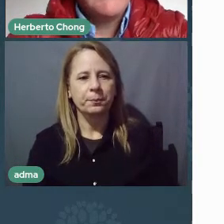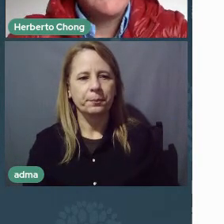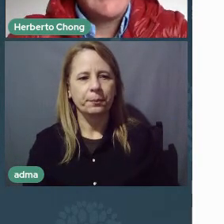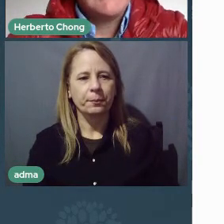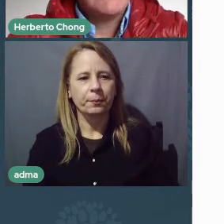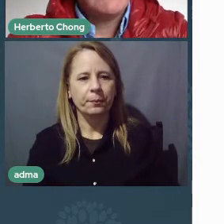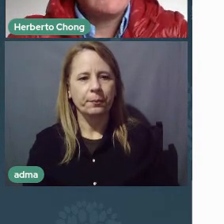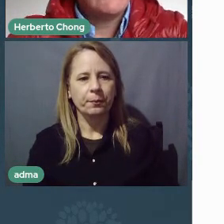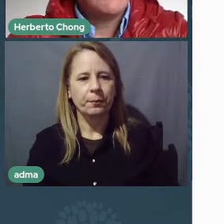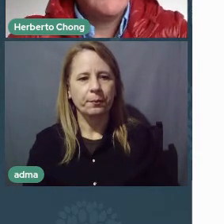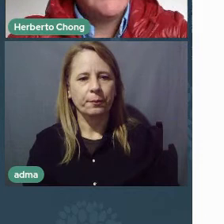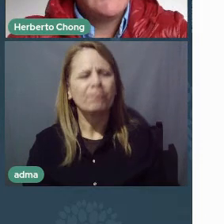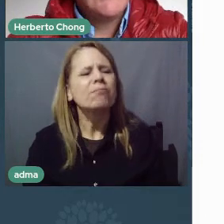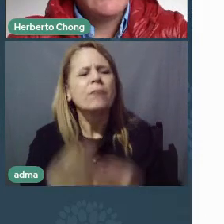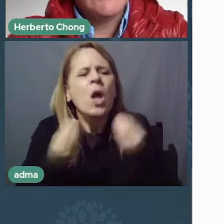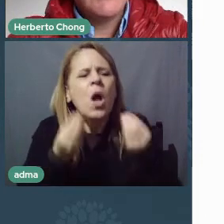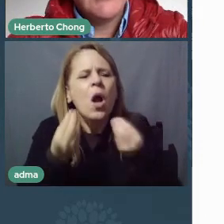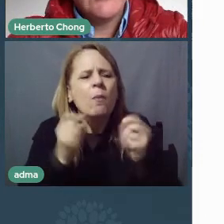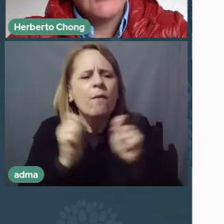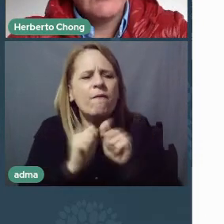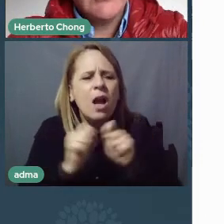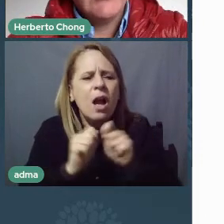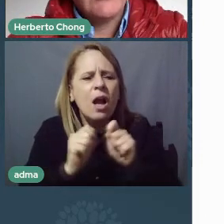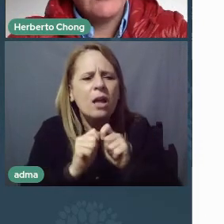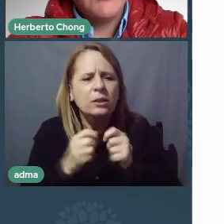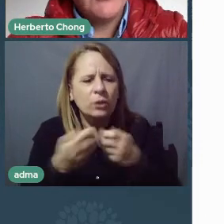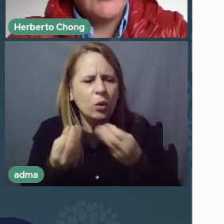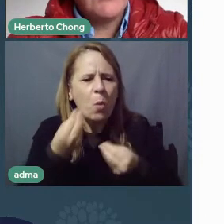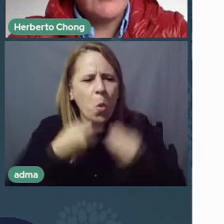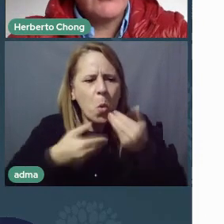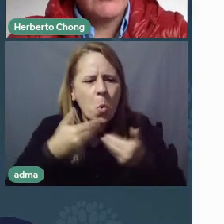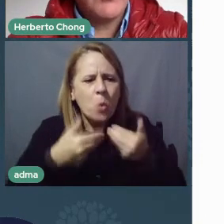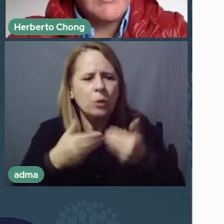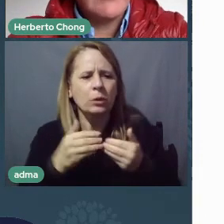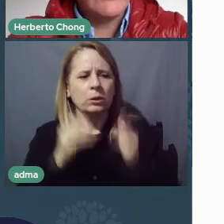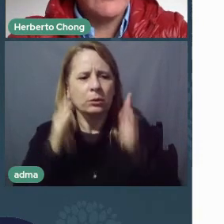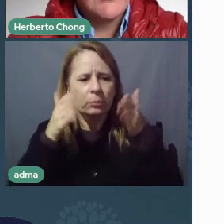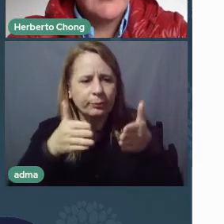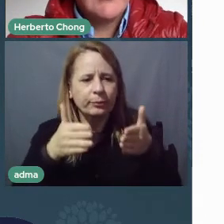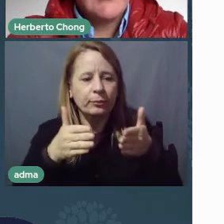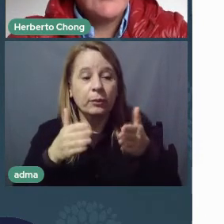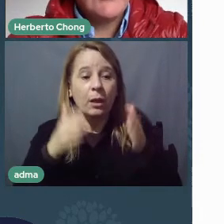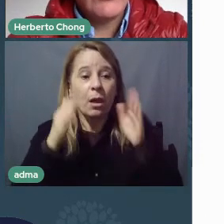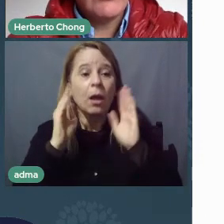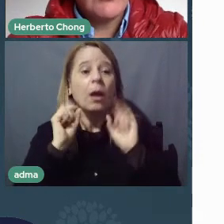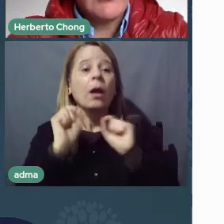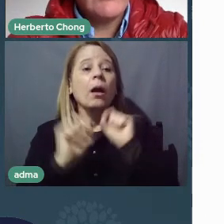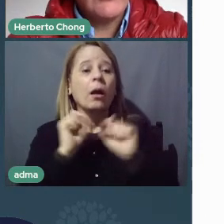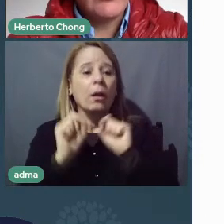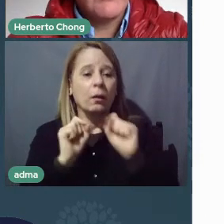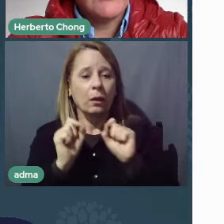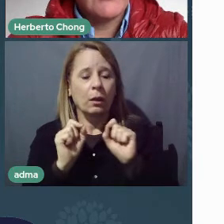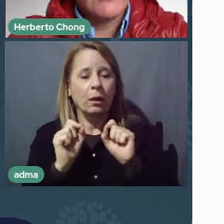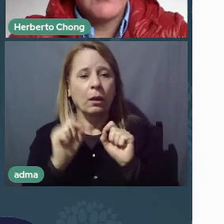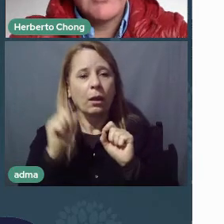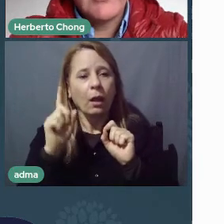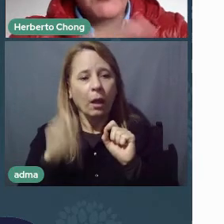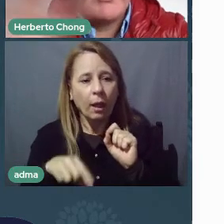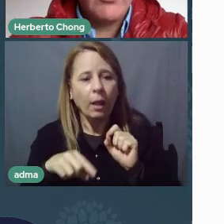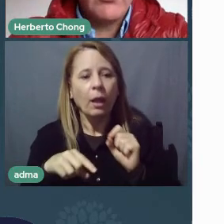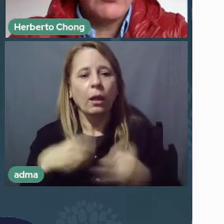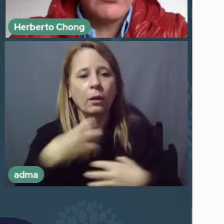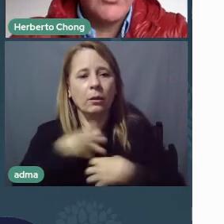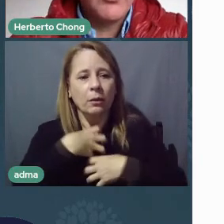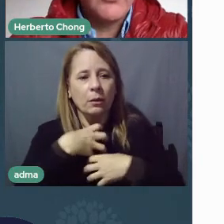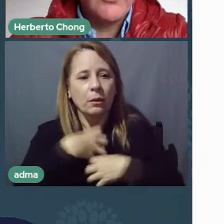Como manejar, né? Quais são os objetivos do manejo da doença? O objetivo de longo prazo é a gente controlar os sintomas, para